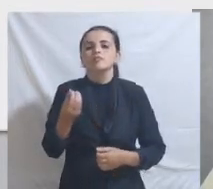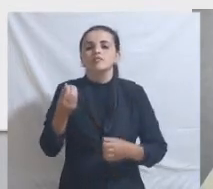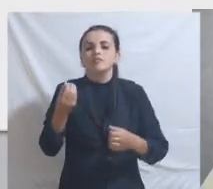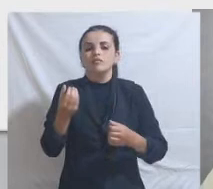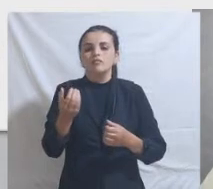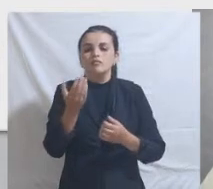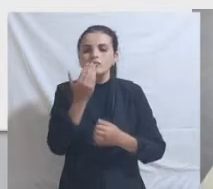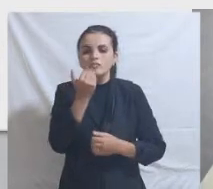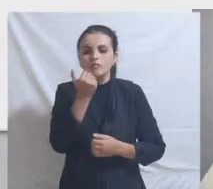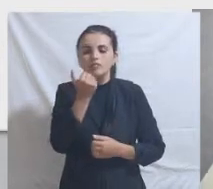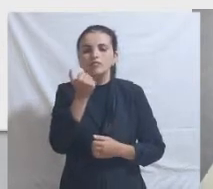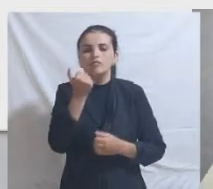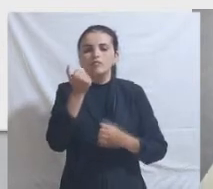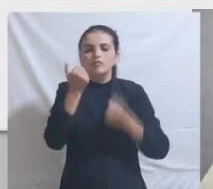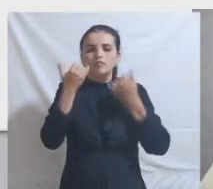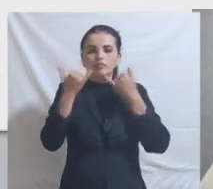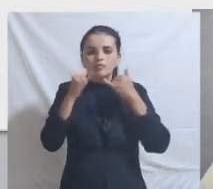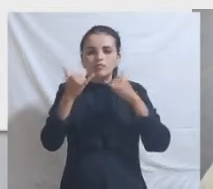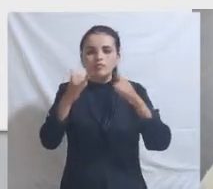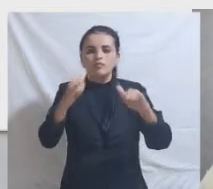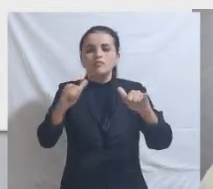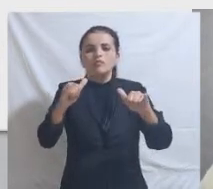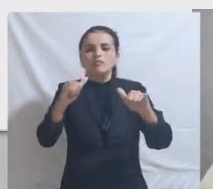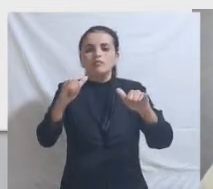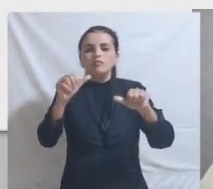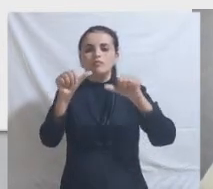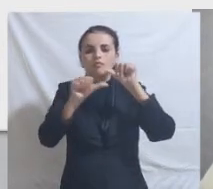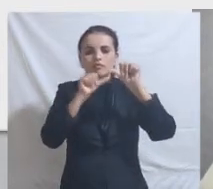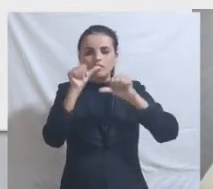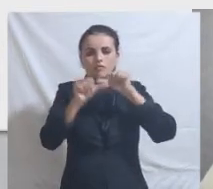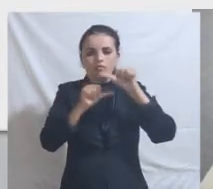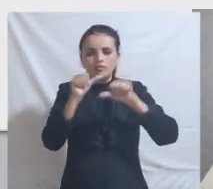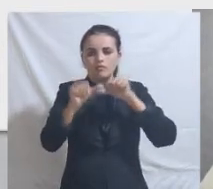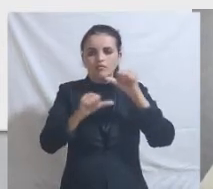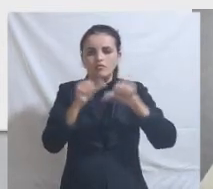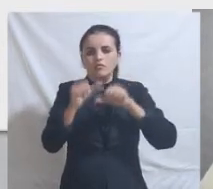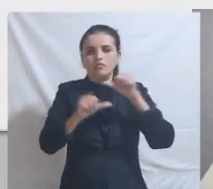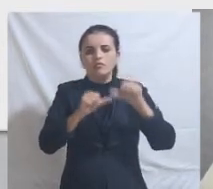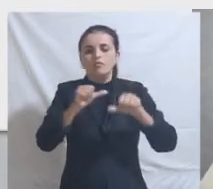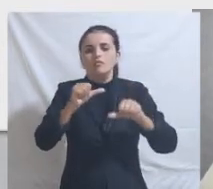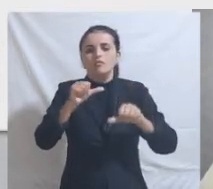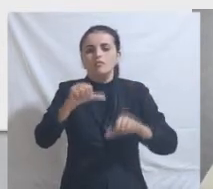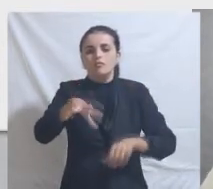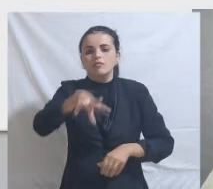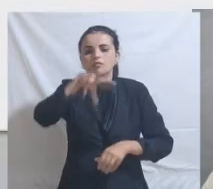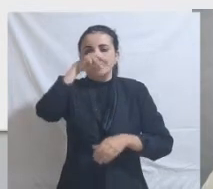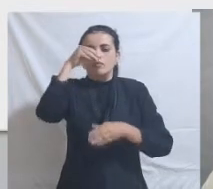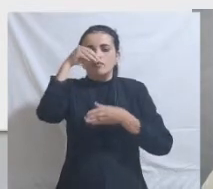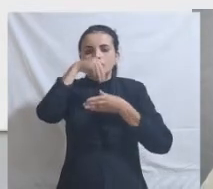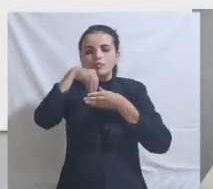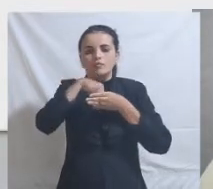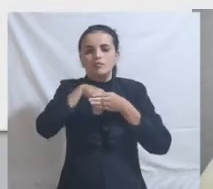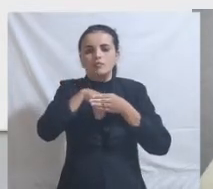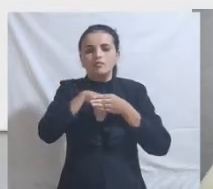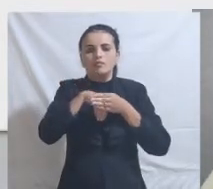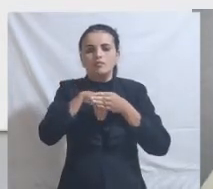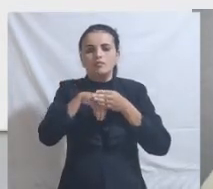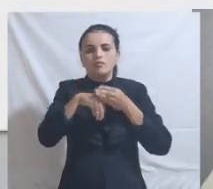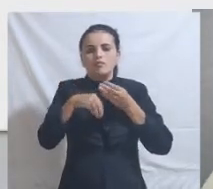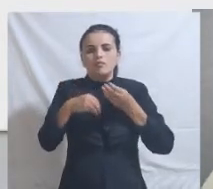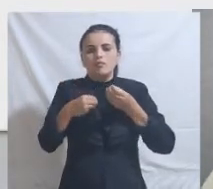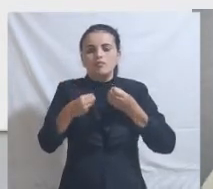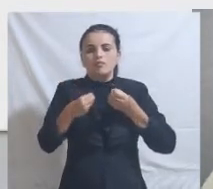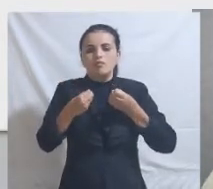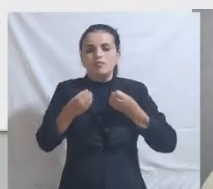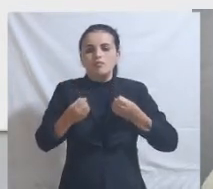de uma transformação química conhecida como respiração celular. A respiração celular só pode acontecer se o oxigênio